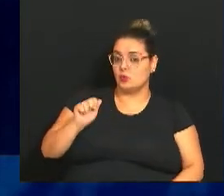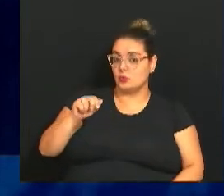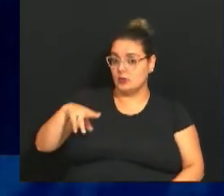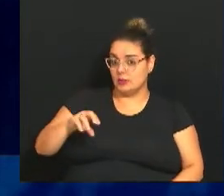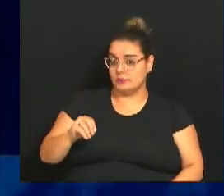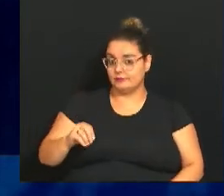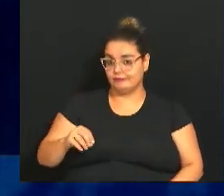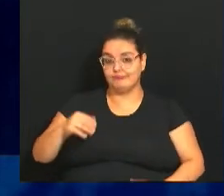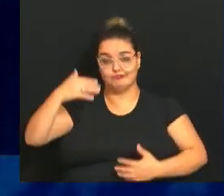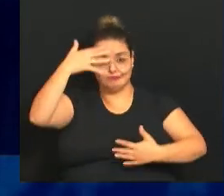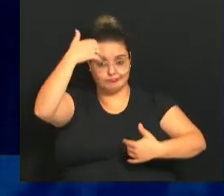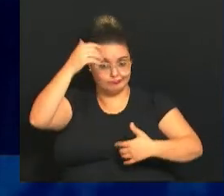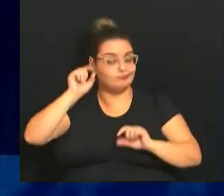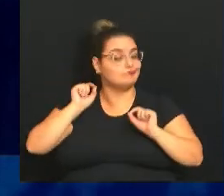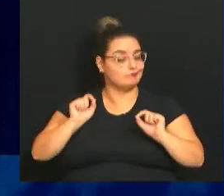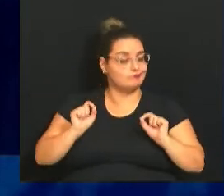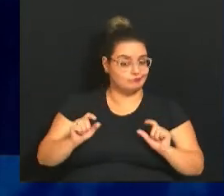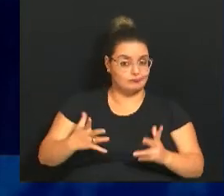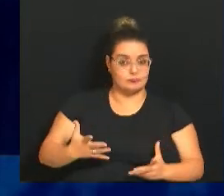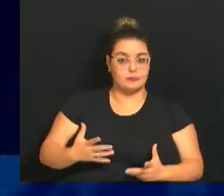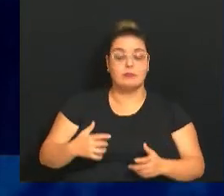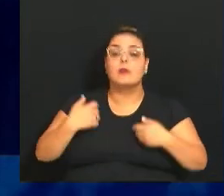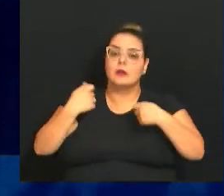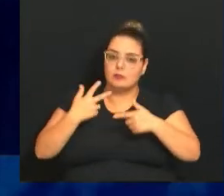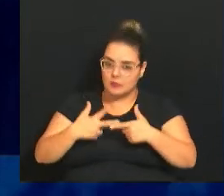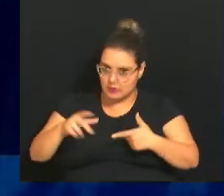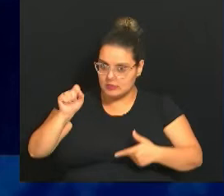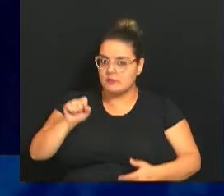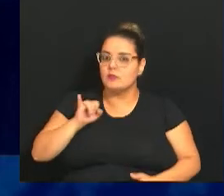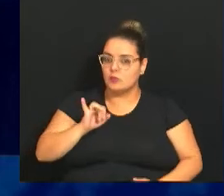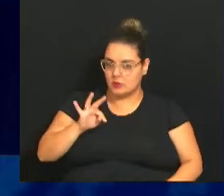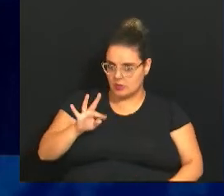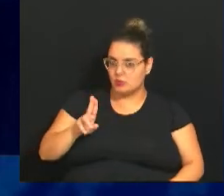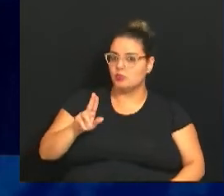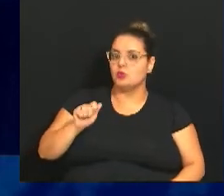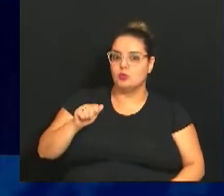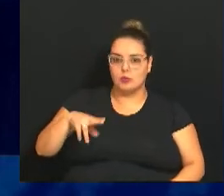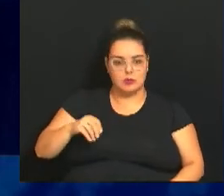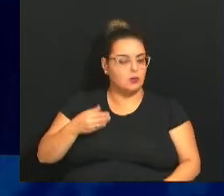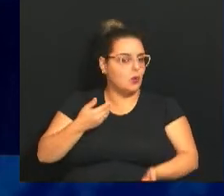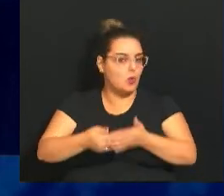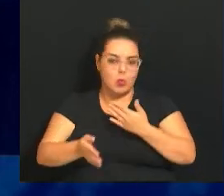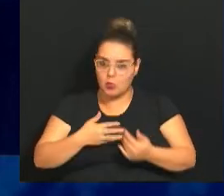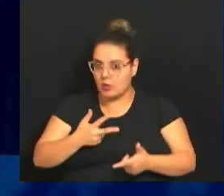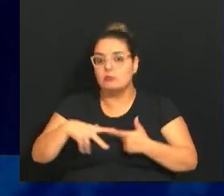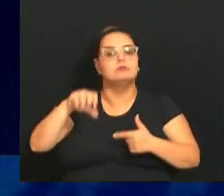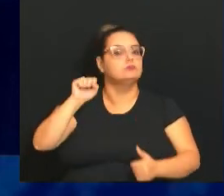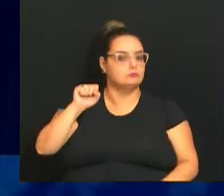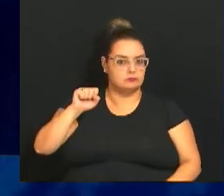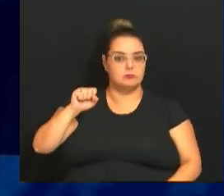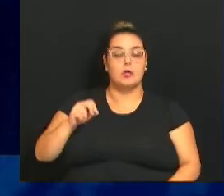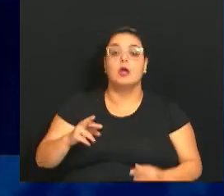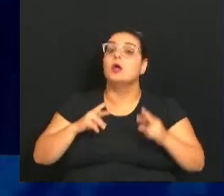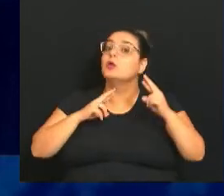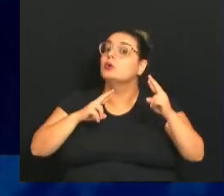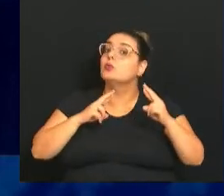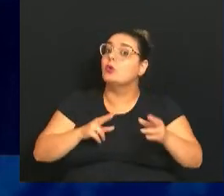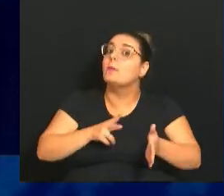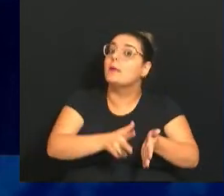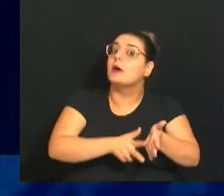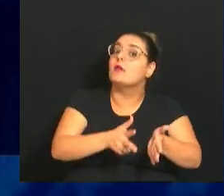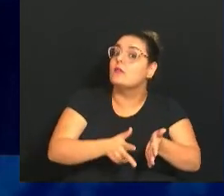a seguinte: precisa vencer o Ituano por qualquer placar e torcer para a